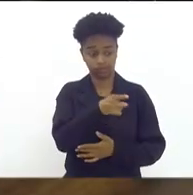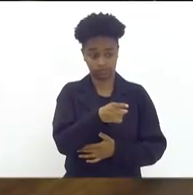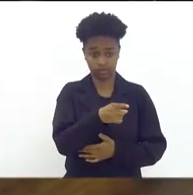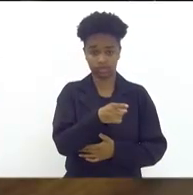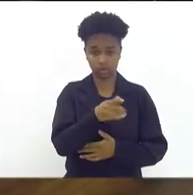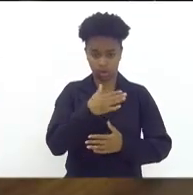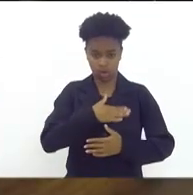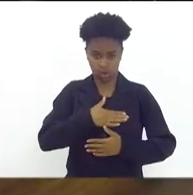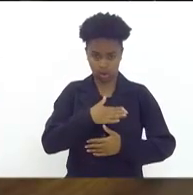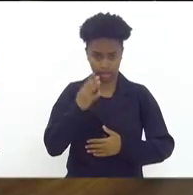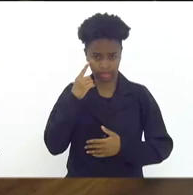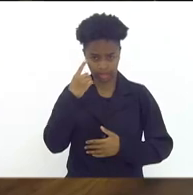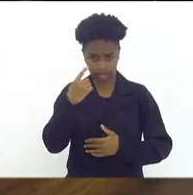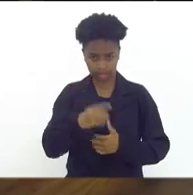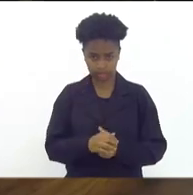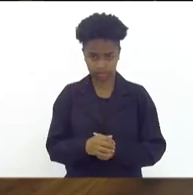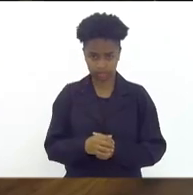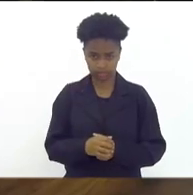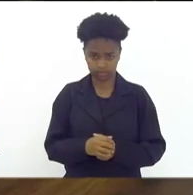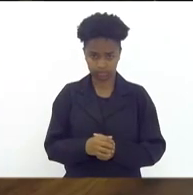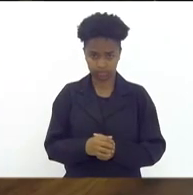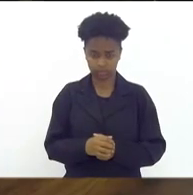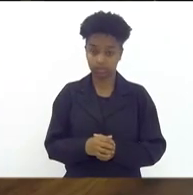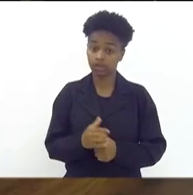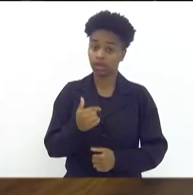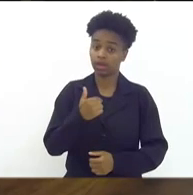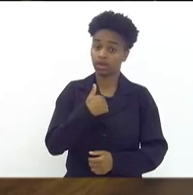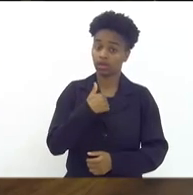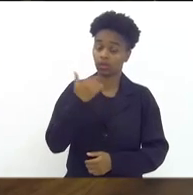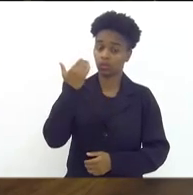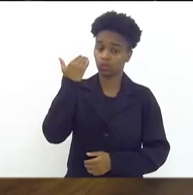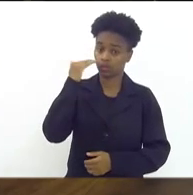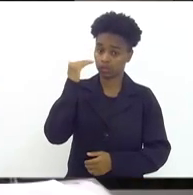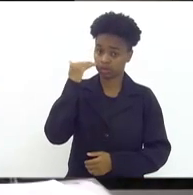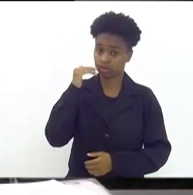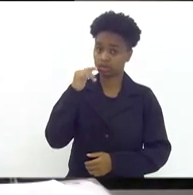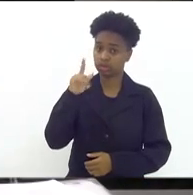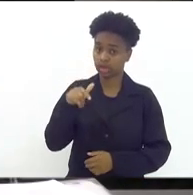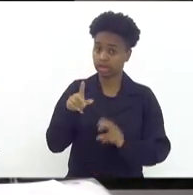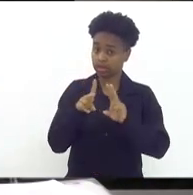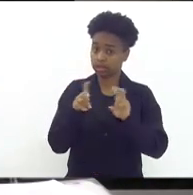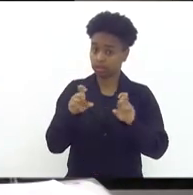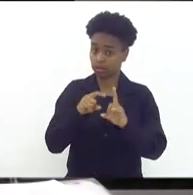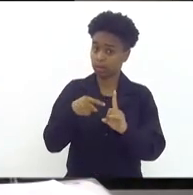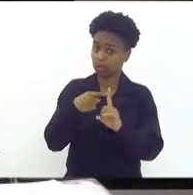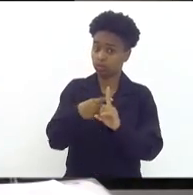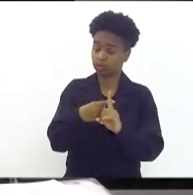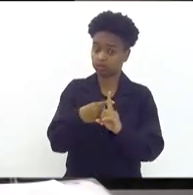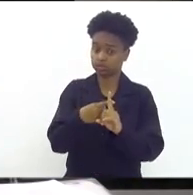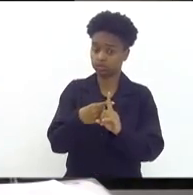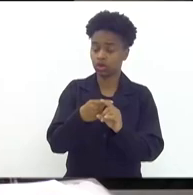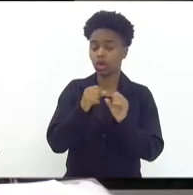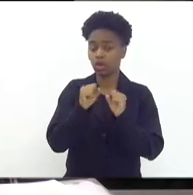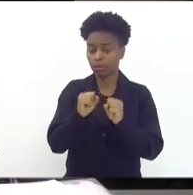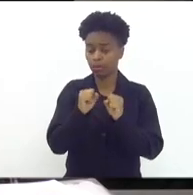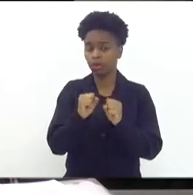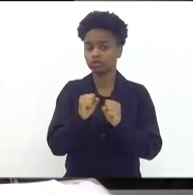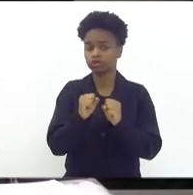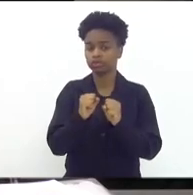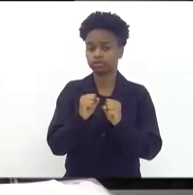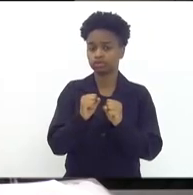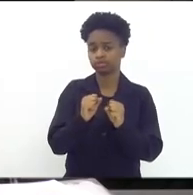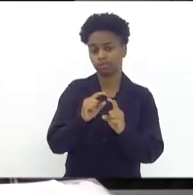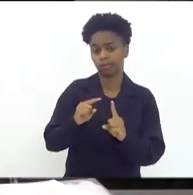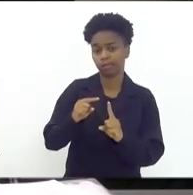entusiasmo eu entendo que é uma questão positiva que eu acho que pode ter reflexo positivo Para